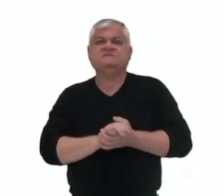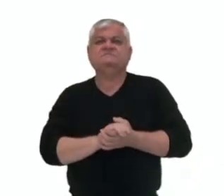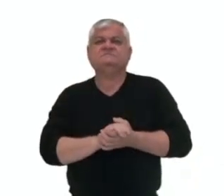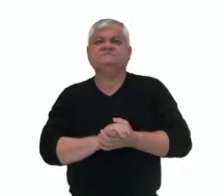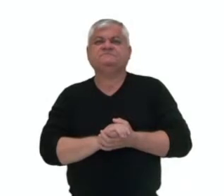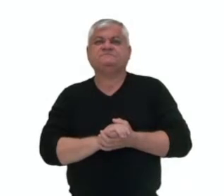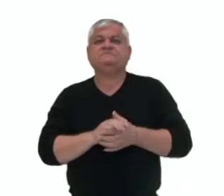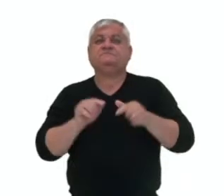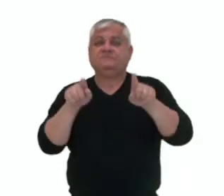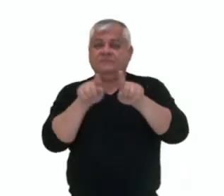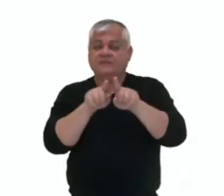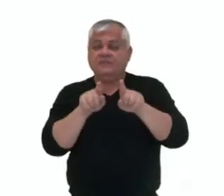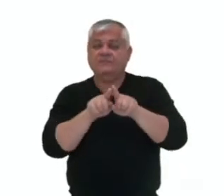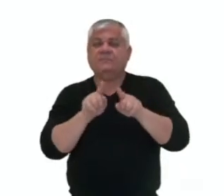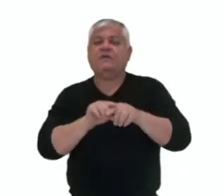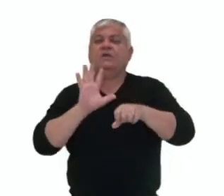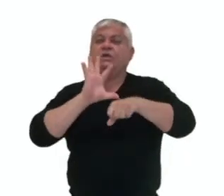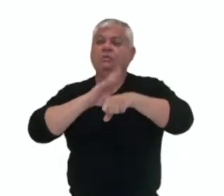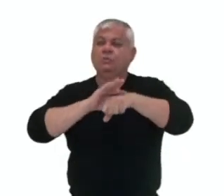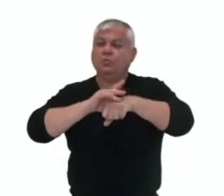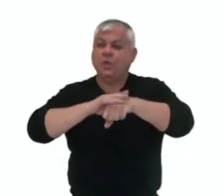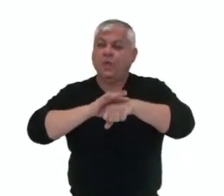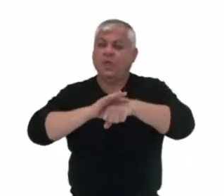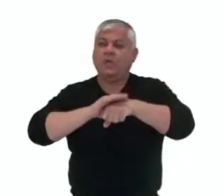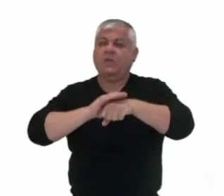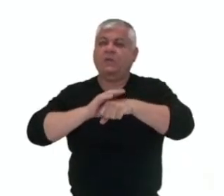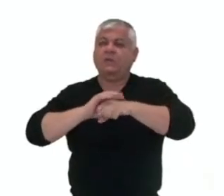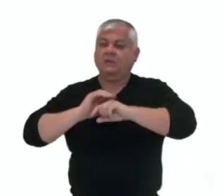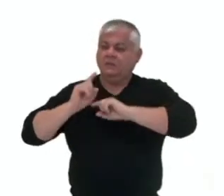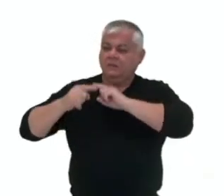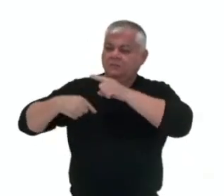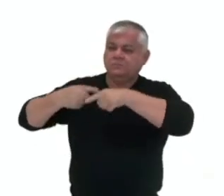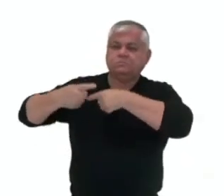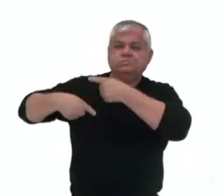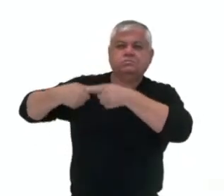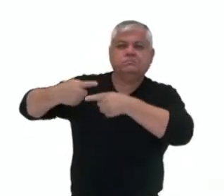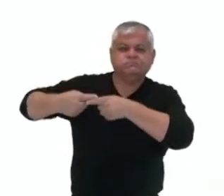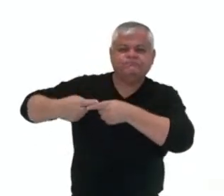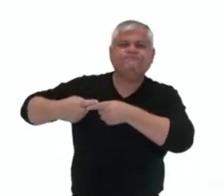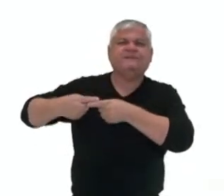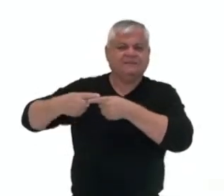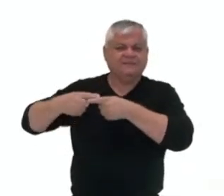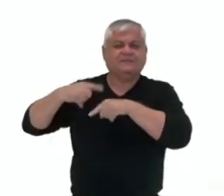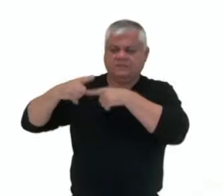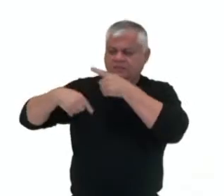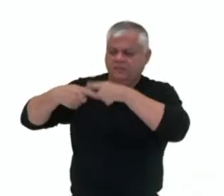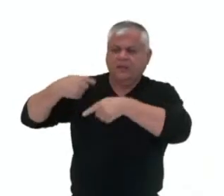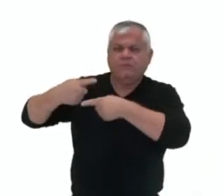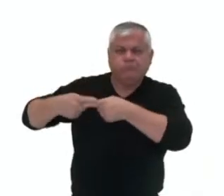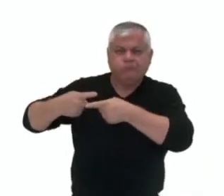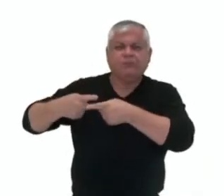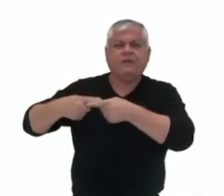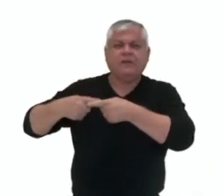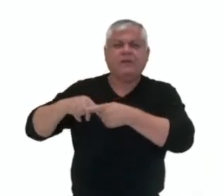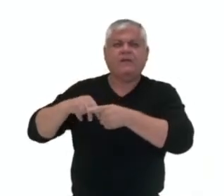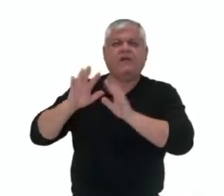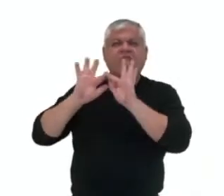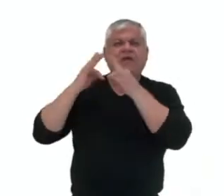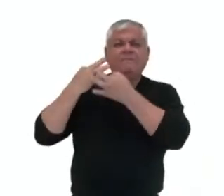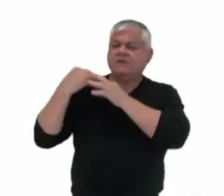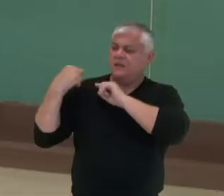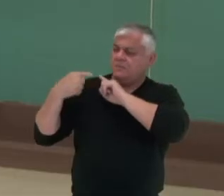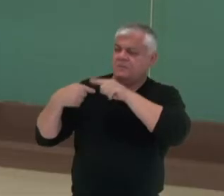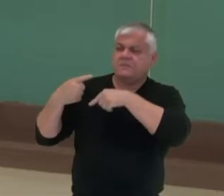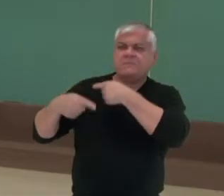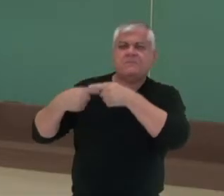hemoglobinas. Anemia por algumas doenças crônicas acabam afetando a quantidade dos glóbulos vermelhos,